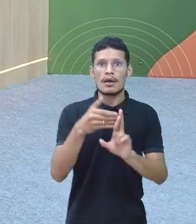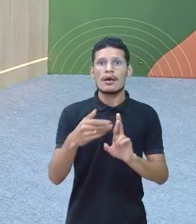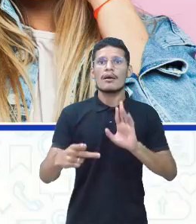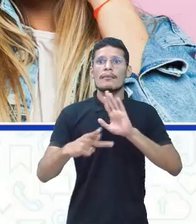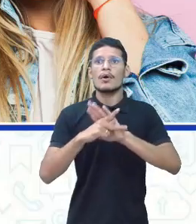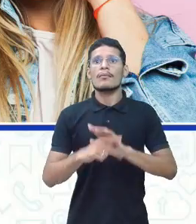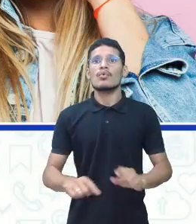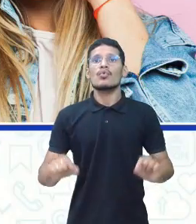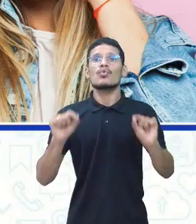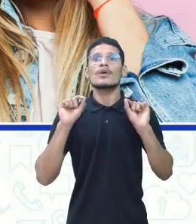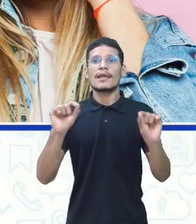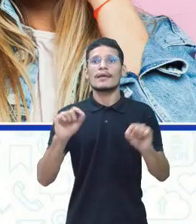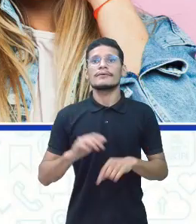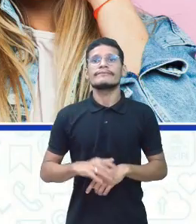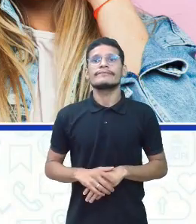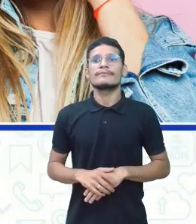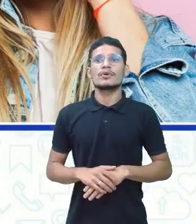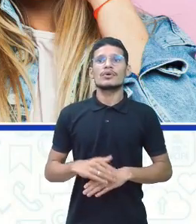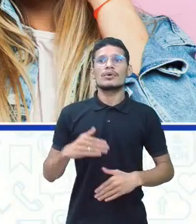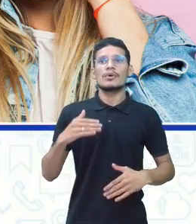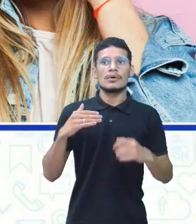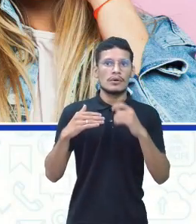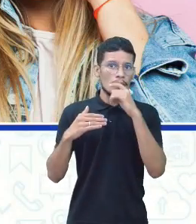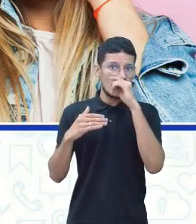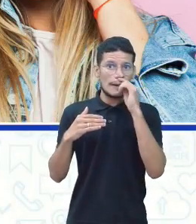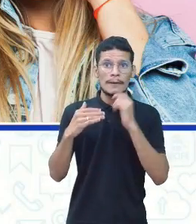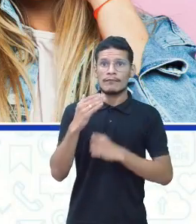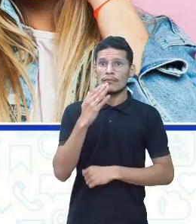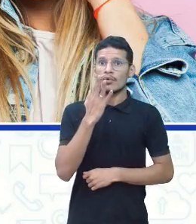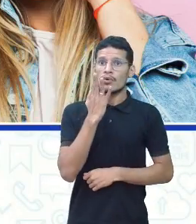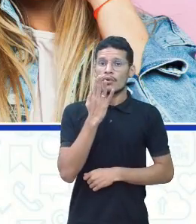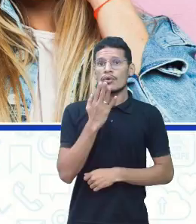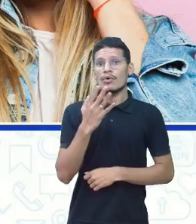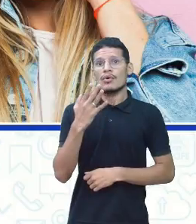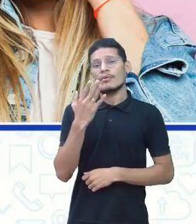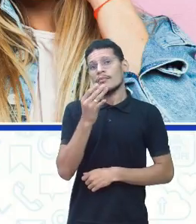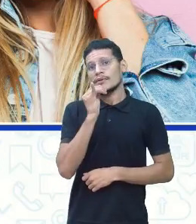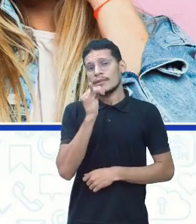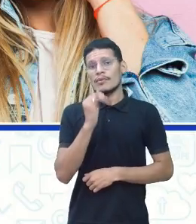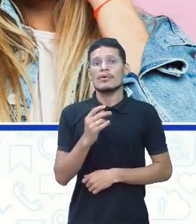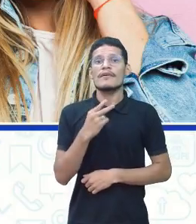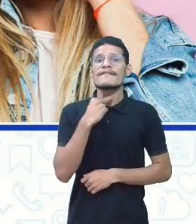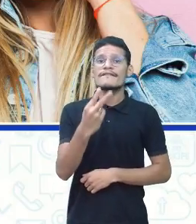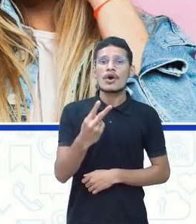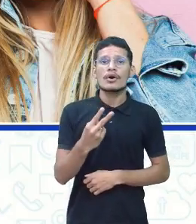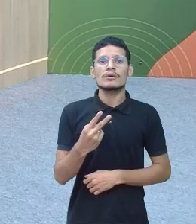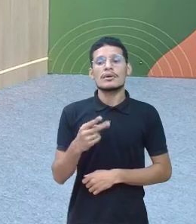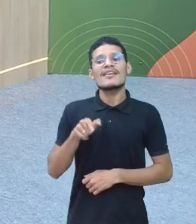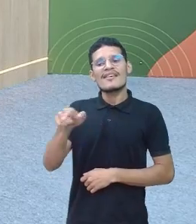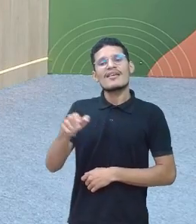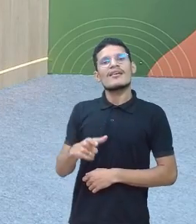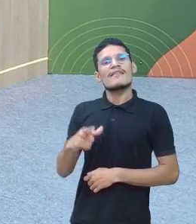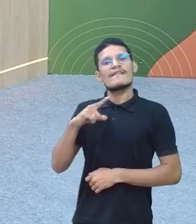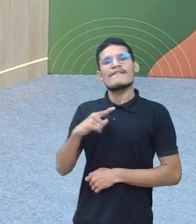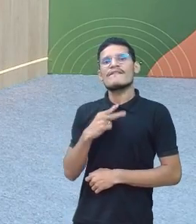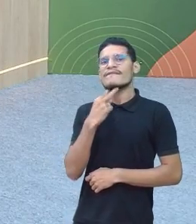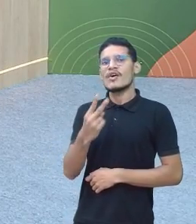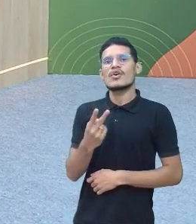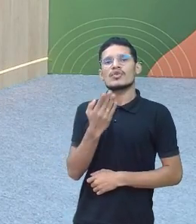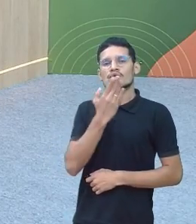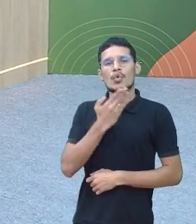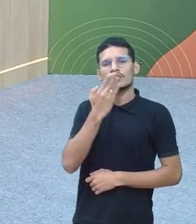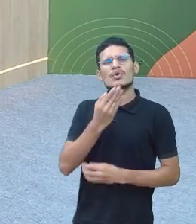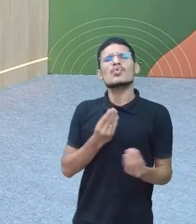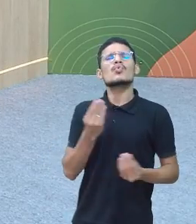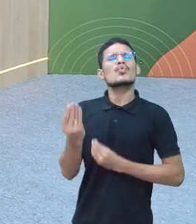corpo. Então, quando eu falo assim, ele tem a voz doce, eu estou misturando elementos. Como é que a voz dele pode